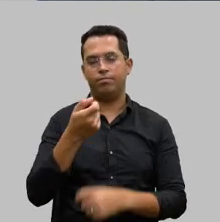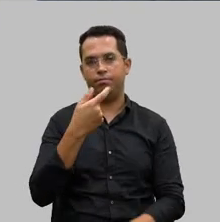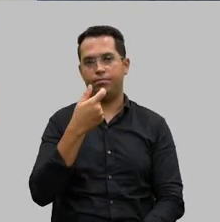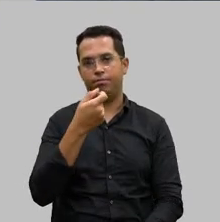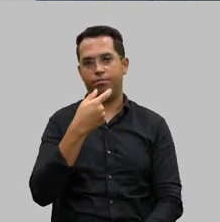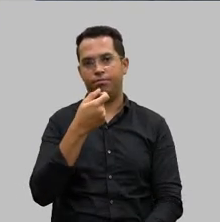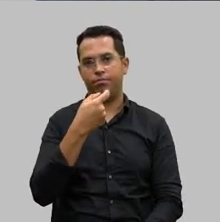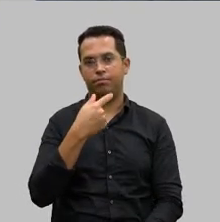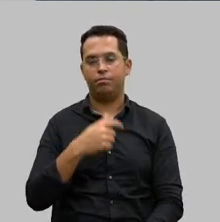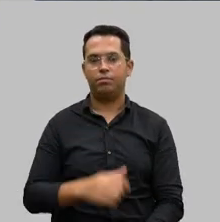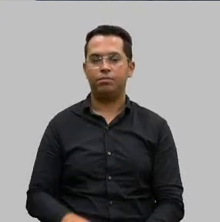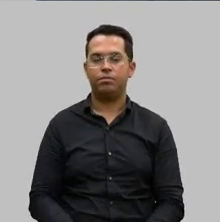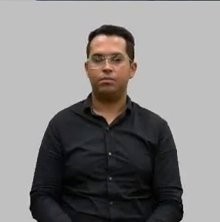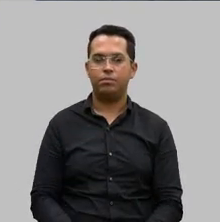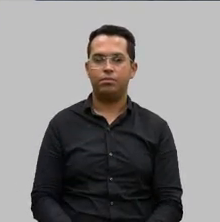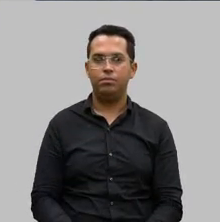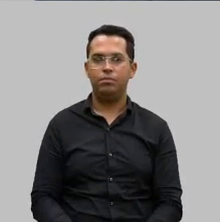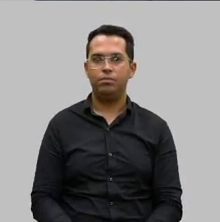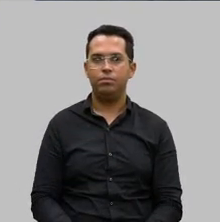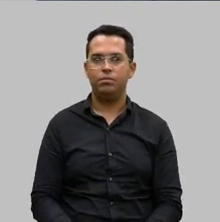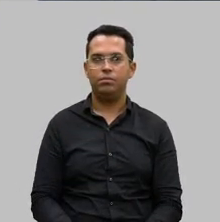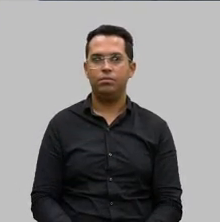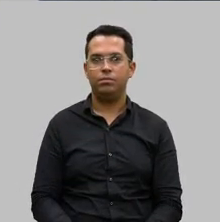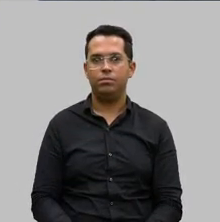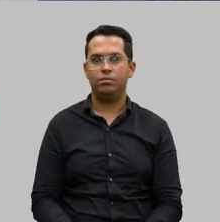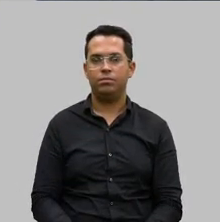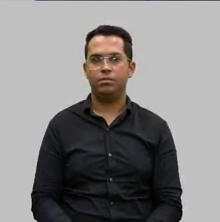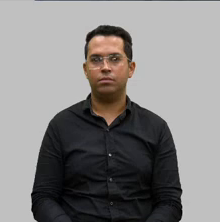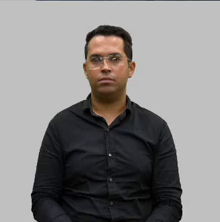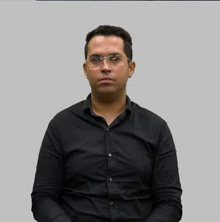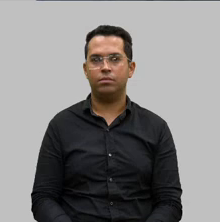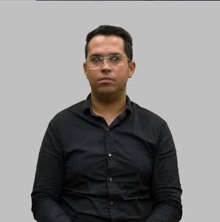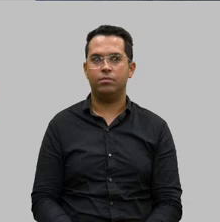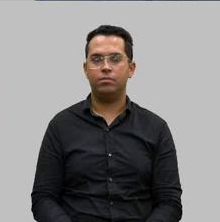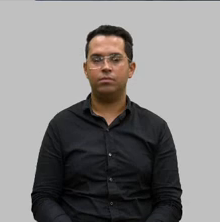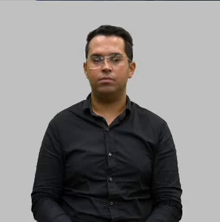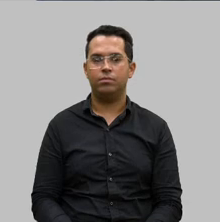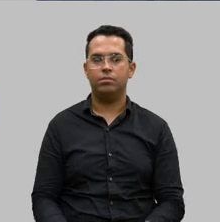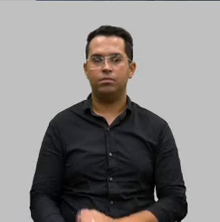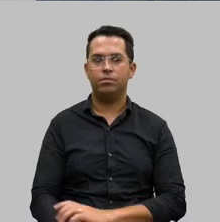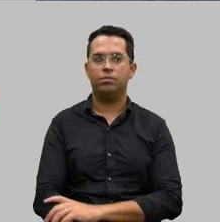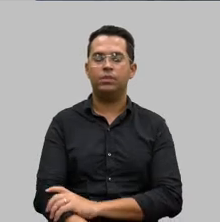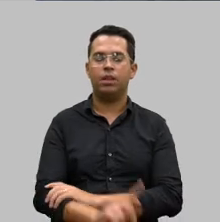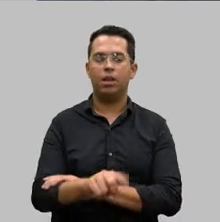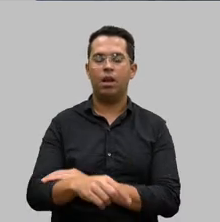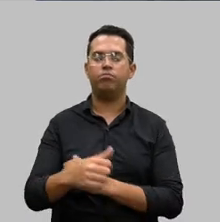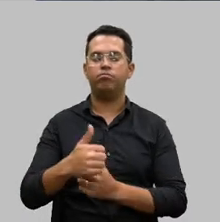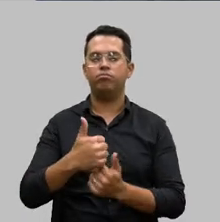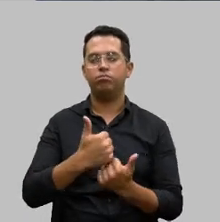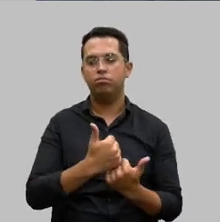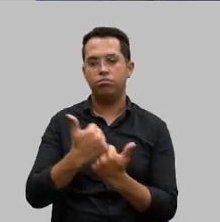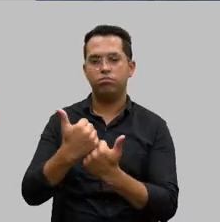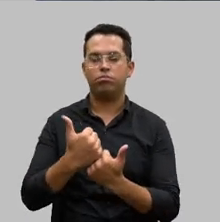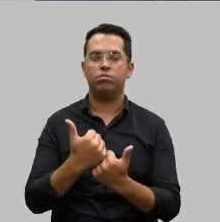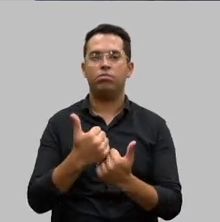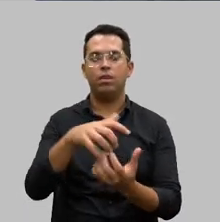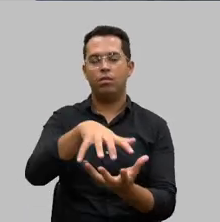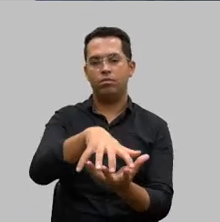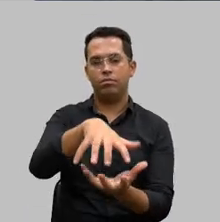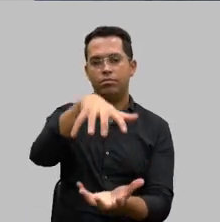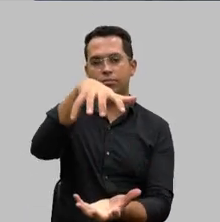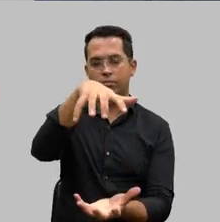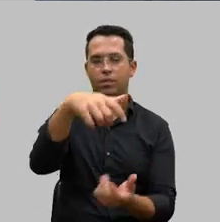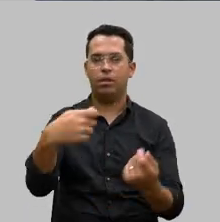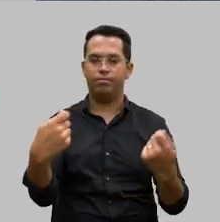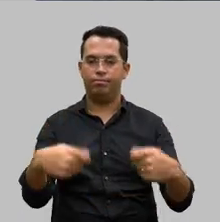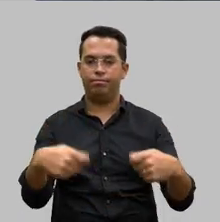tá atendendo as necessidades principalmente das pessoas mais vulneráveis no nosso município e a gente vê